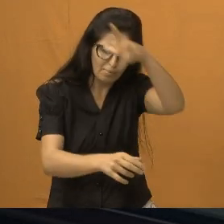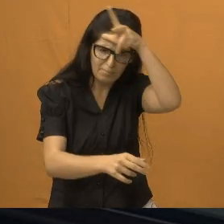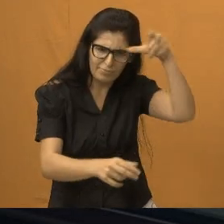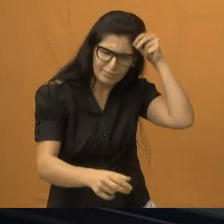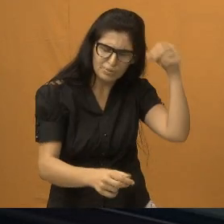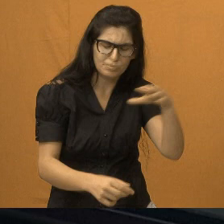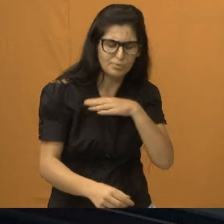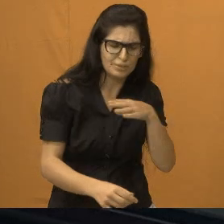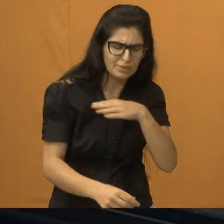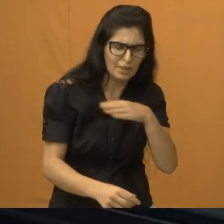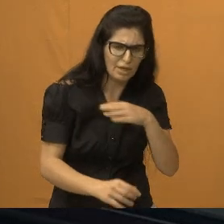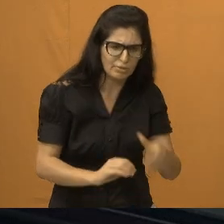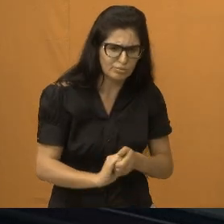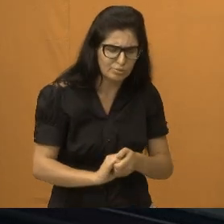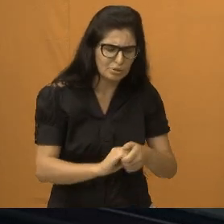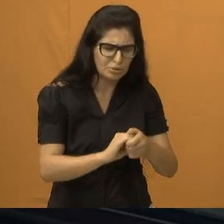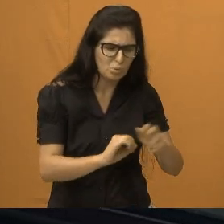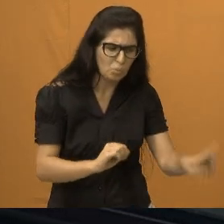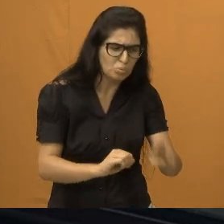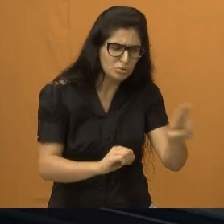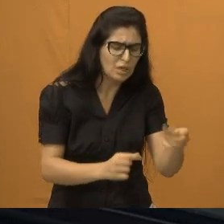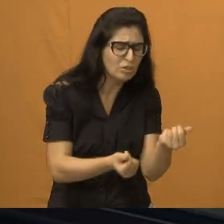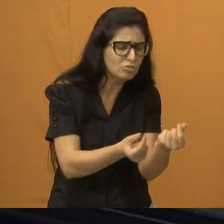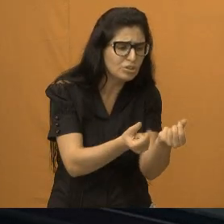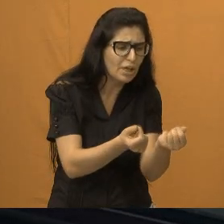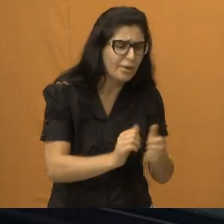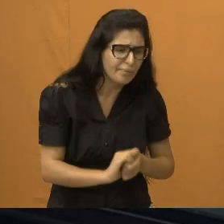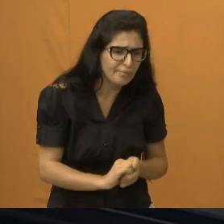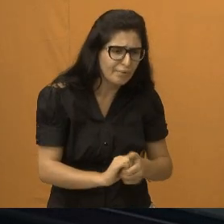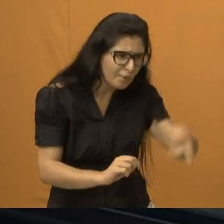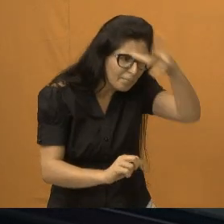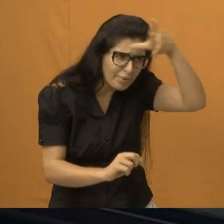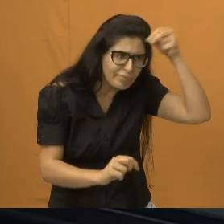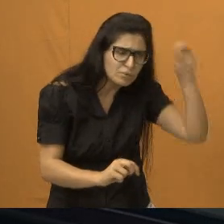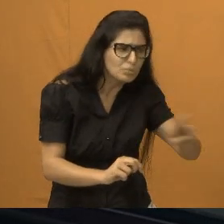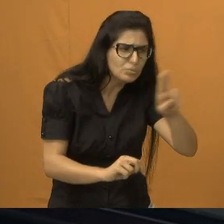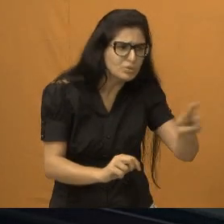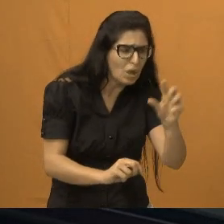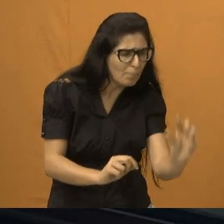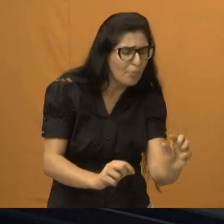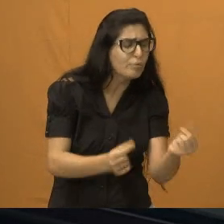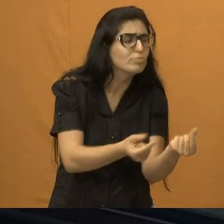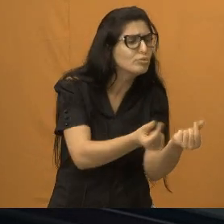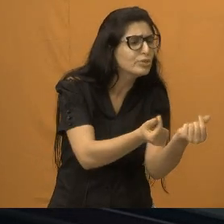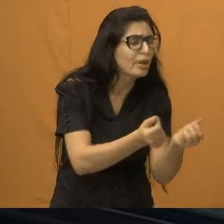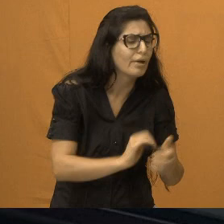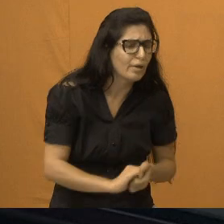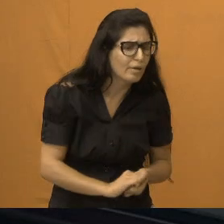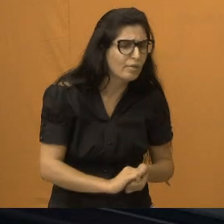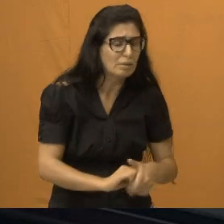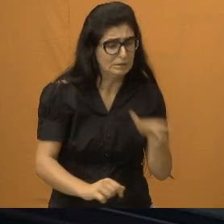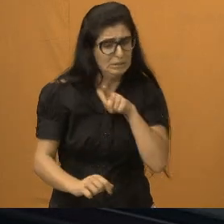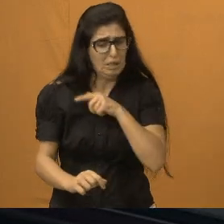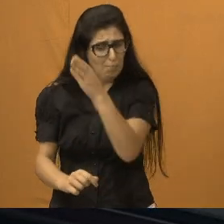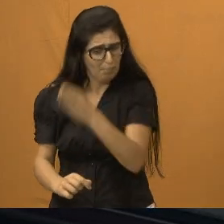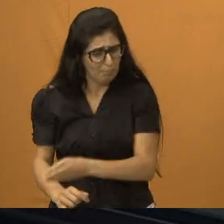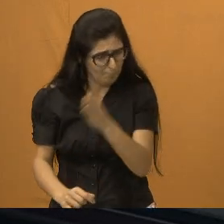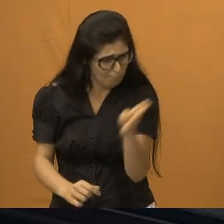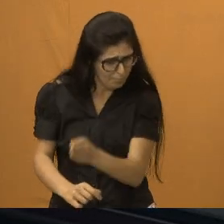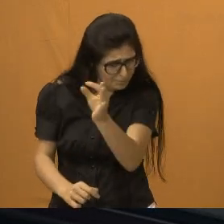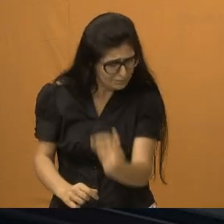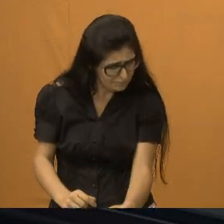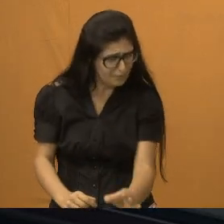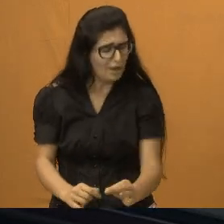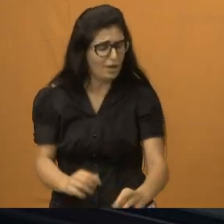eles passam para a prefeitura. Eles têm porque eles têm uma porcentagem. Só que o